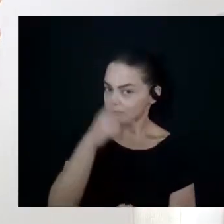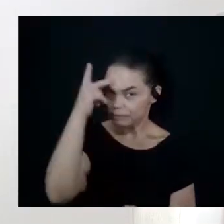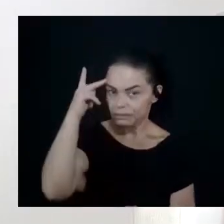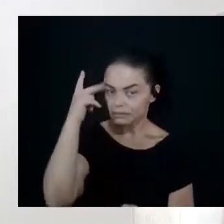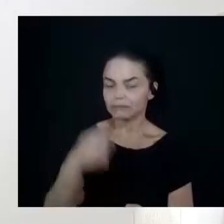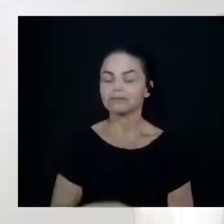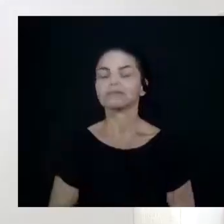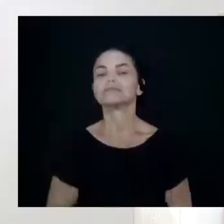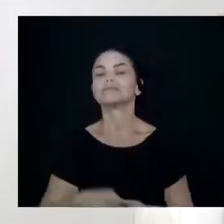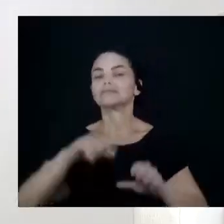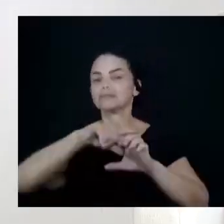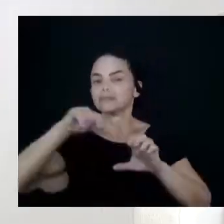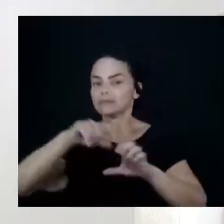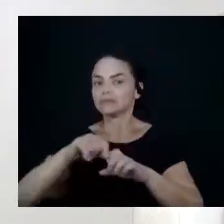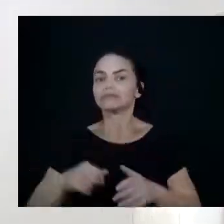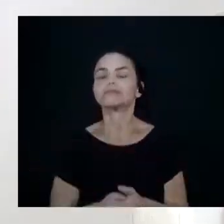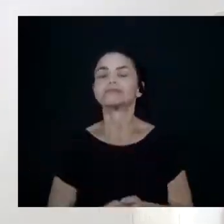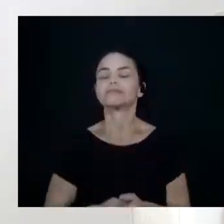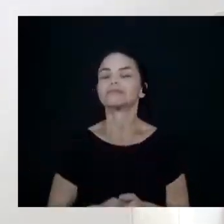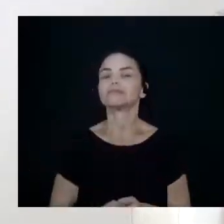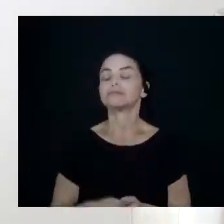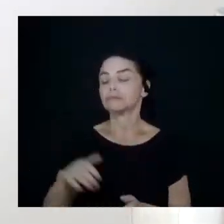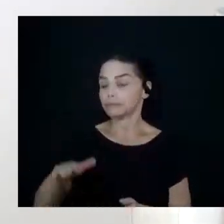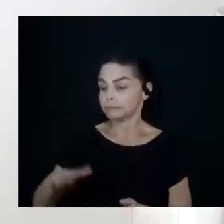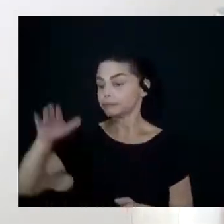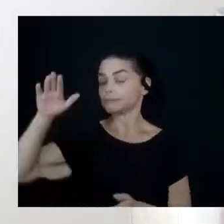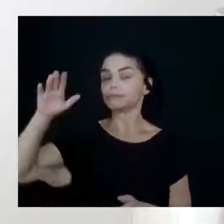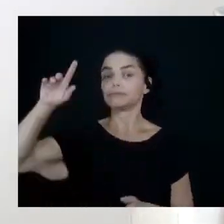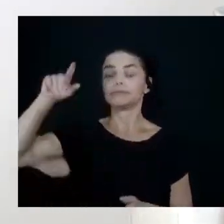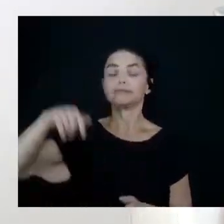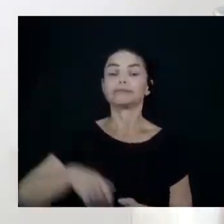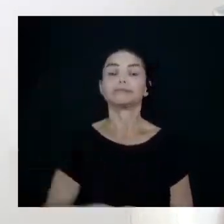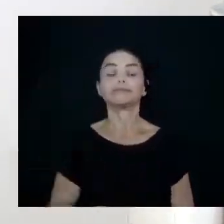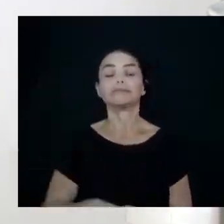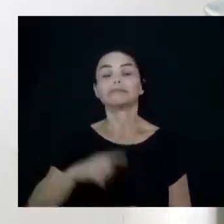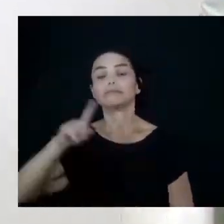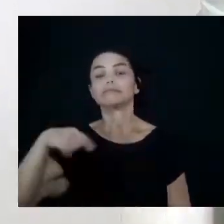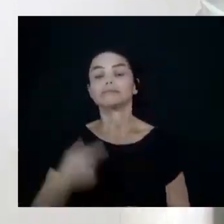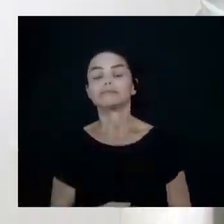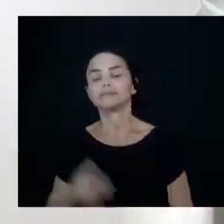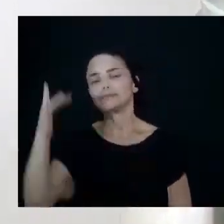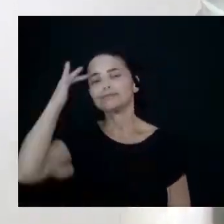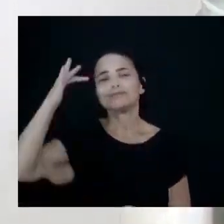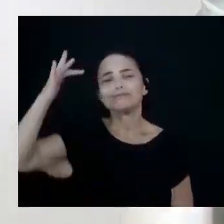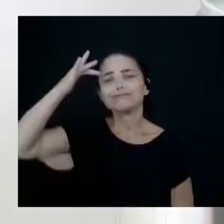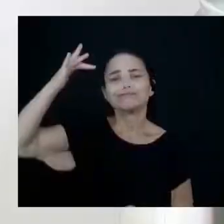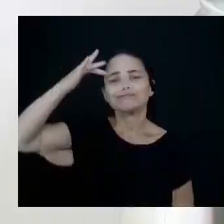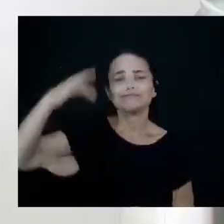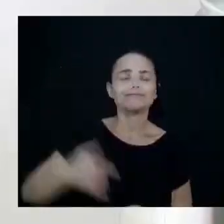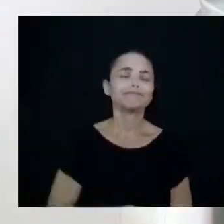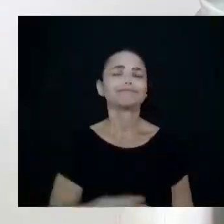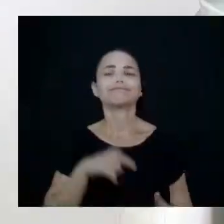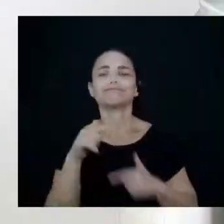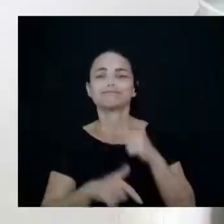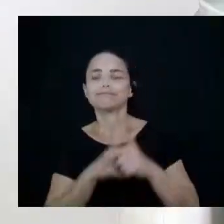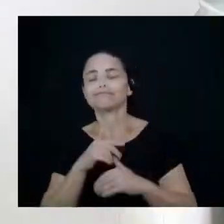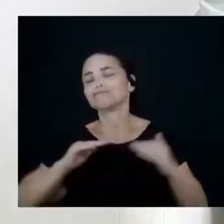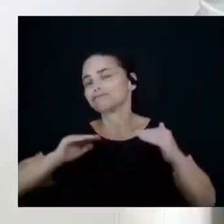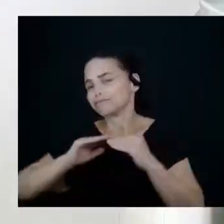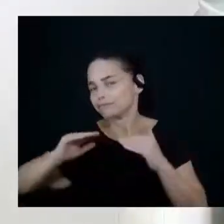Tem gente que empreende desde cedo e que depois vai amadurecendo os seus